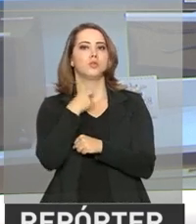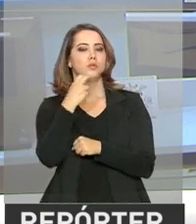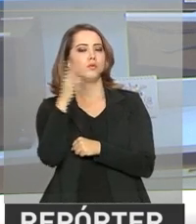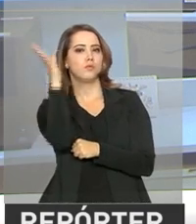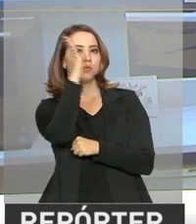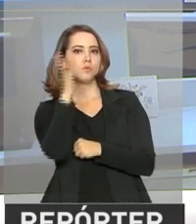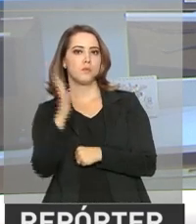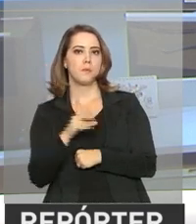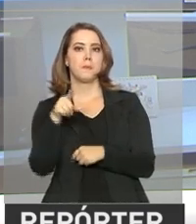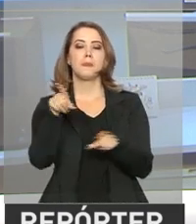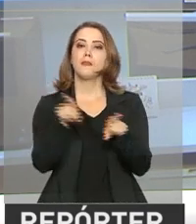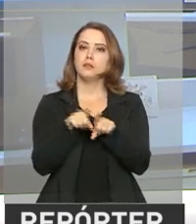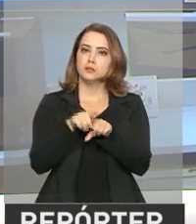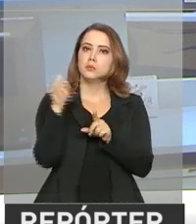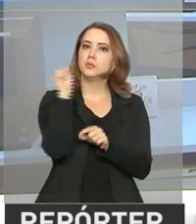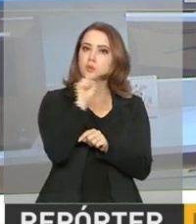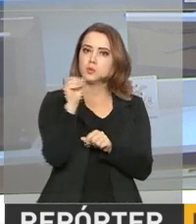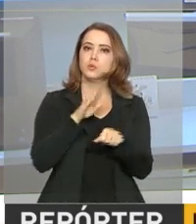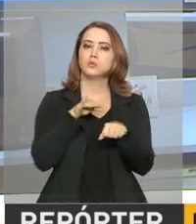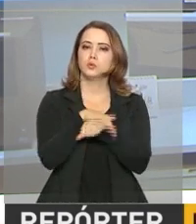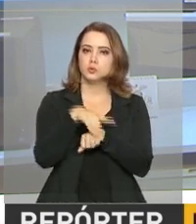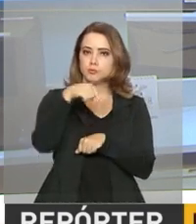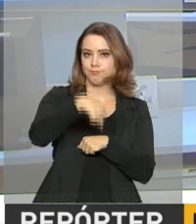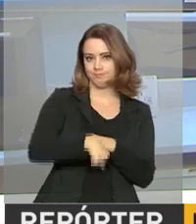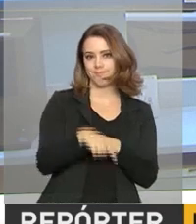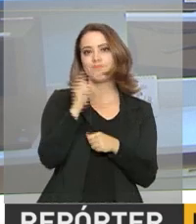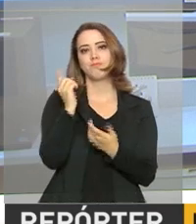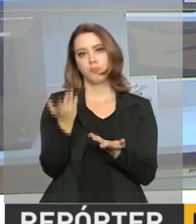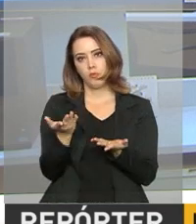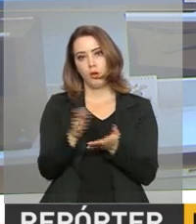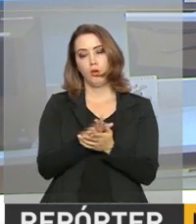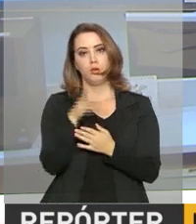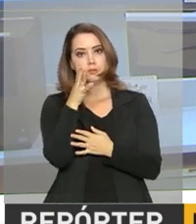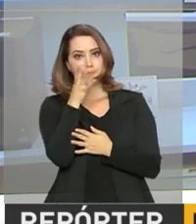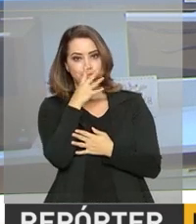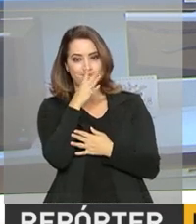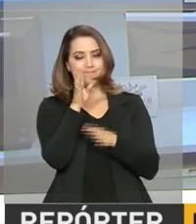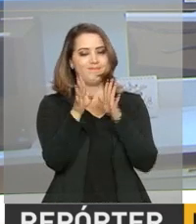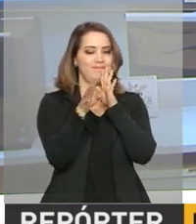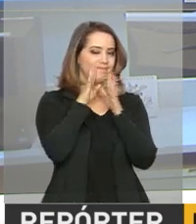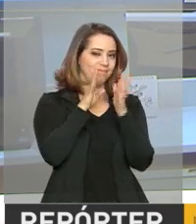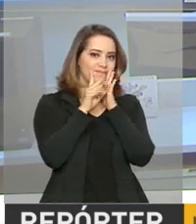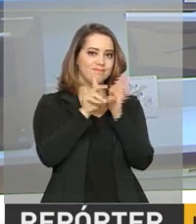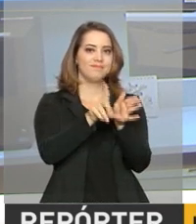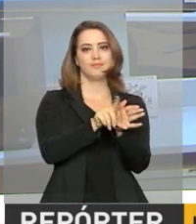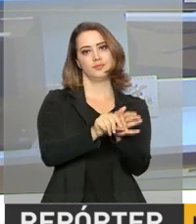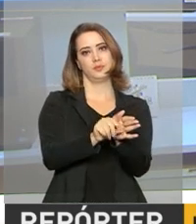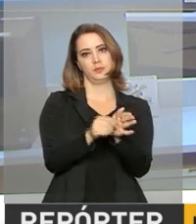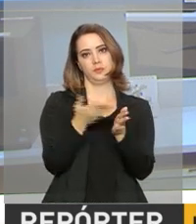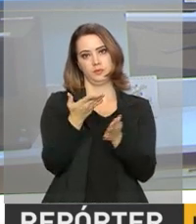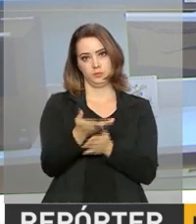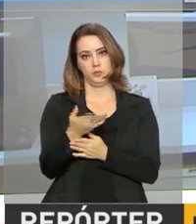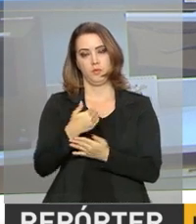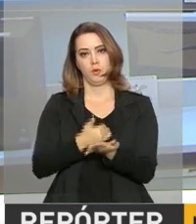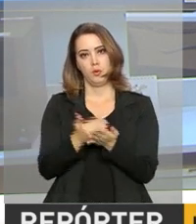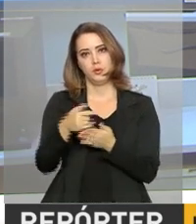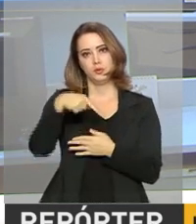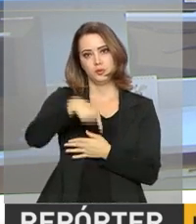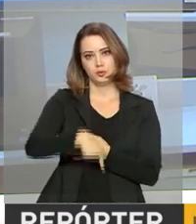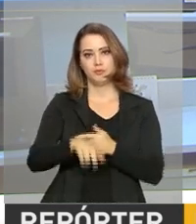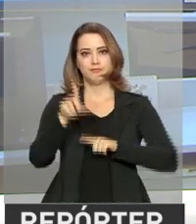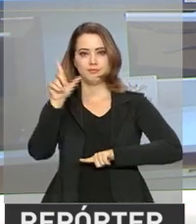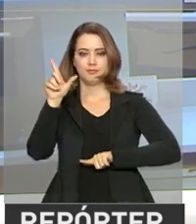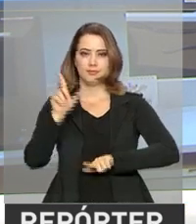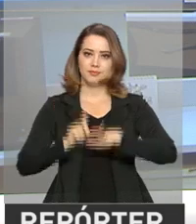às 8 da noite no jornal NBR Não deixe de conferir as novidades também nas nossas redes sociais Continue com a